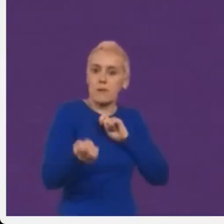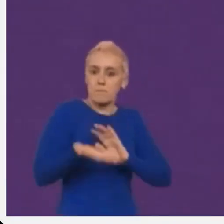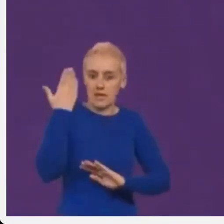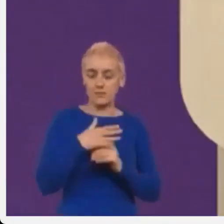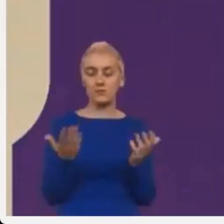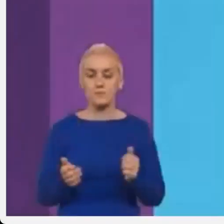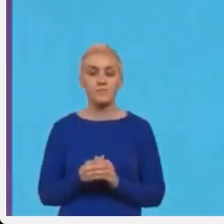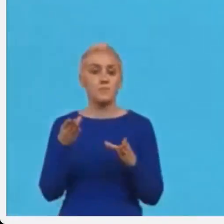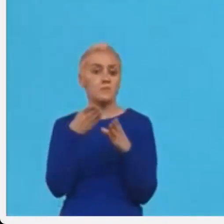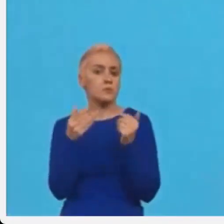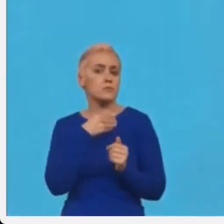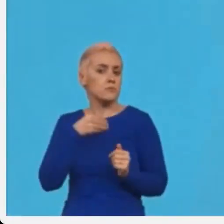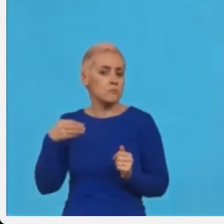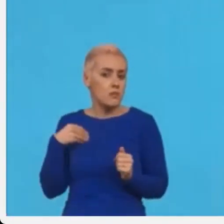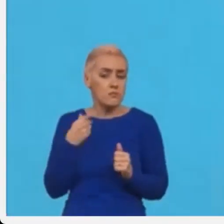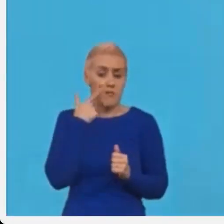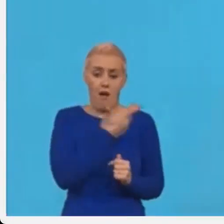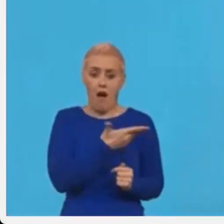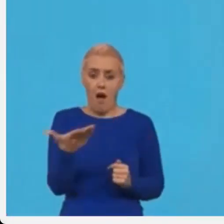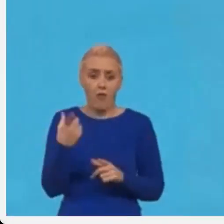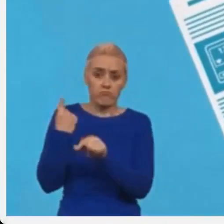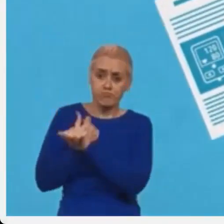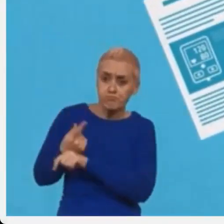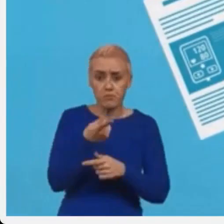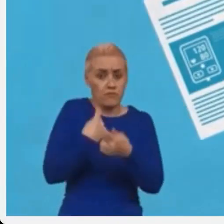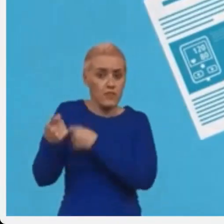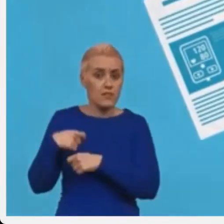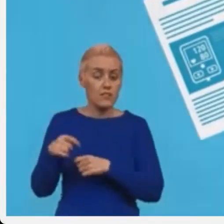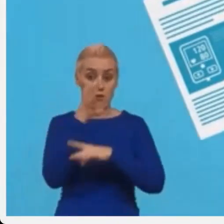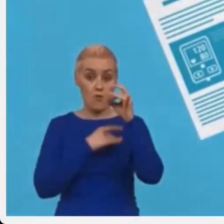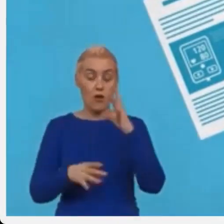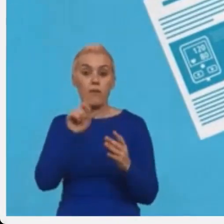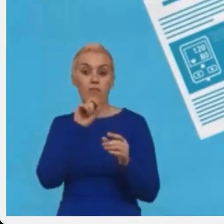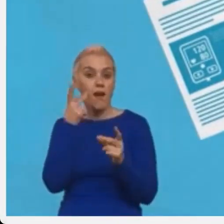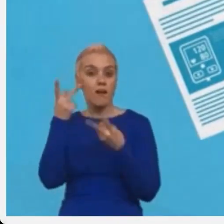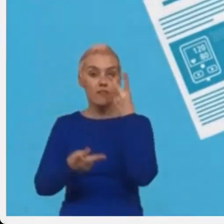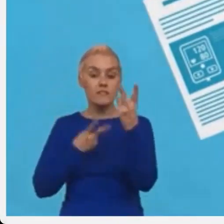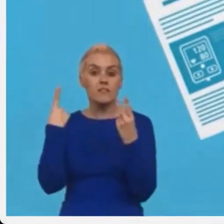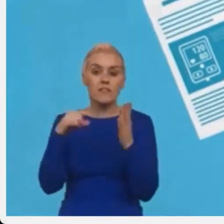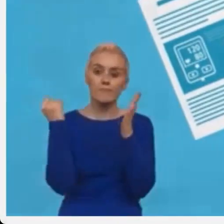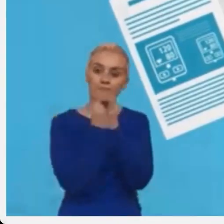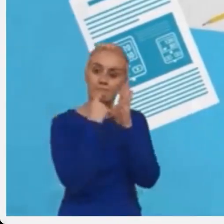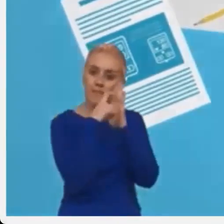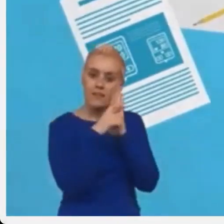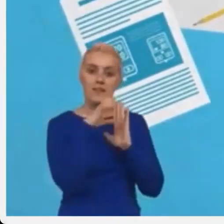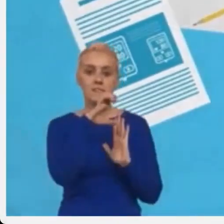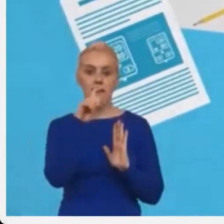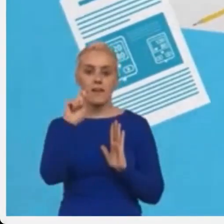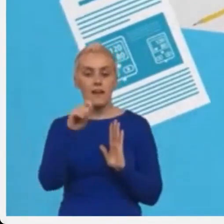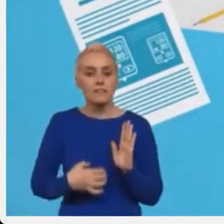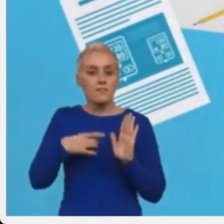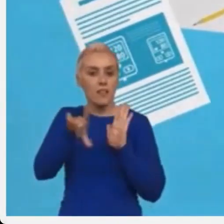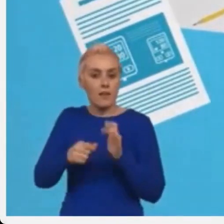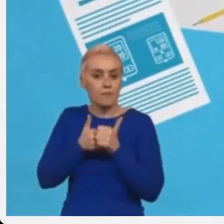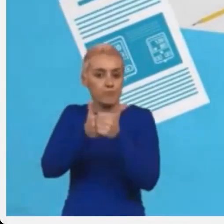pessoas. Os dispositivos médicos disponíveis no mercado europeu são avaliados e apresentam uma marcação CE quando estão de